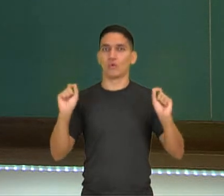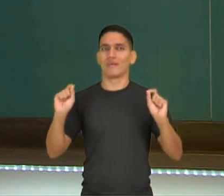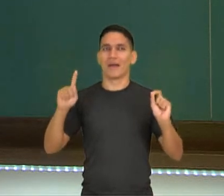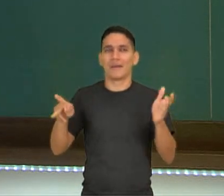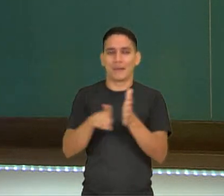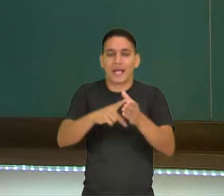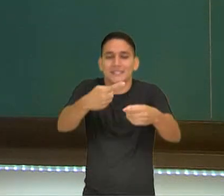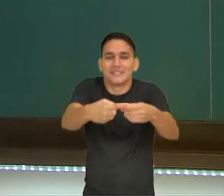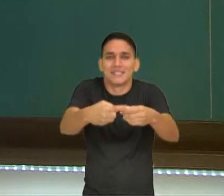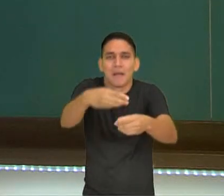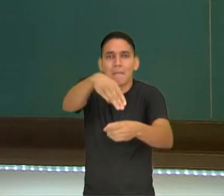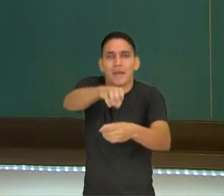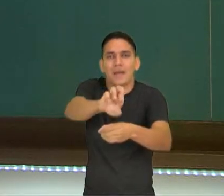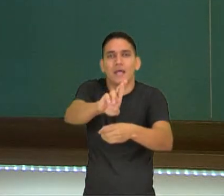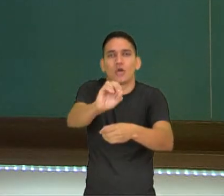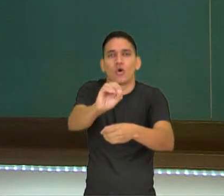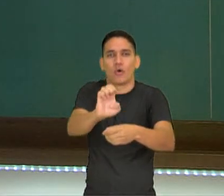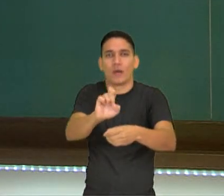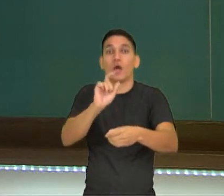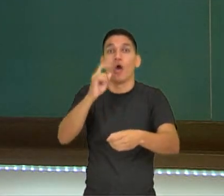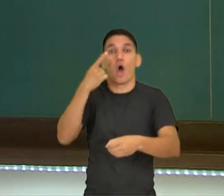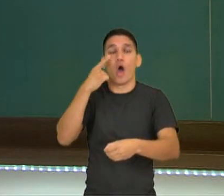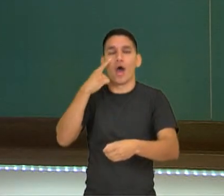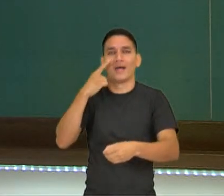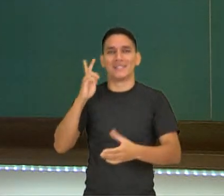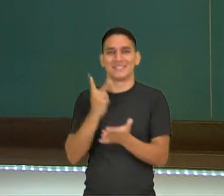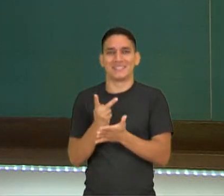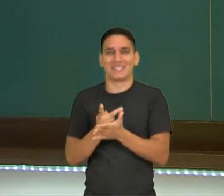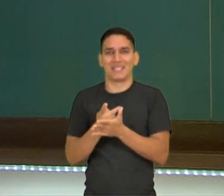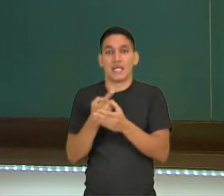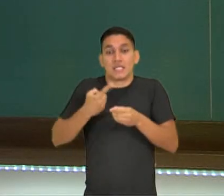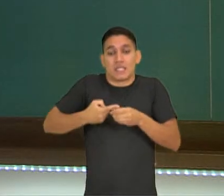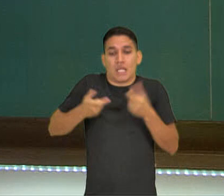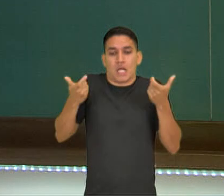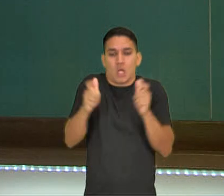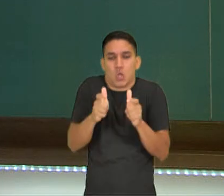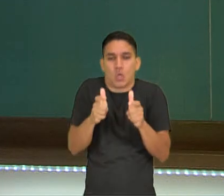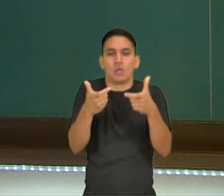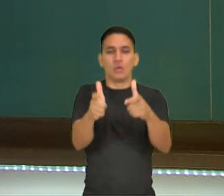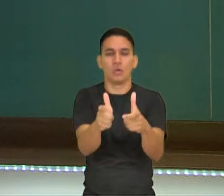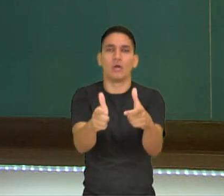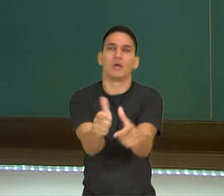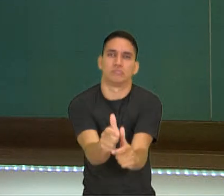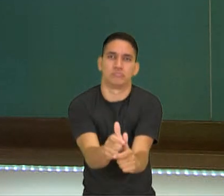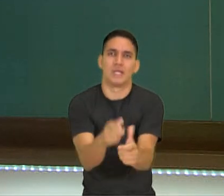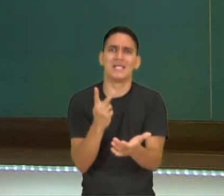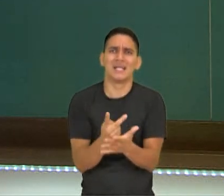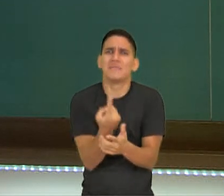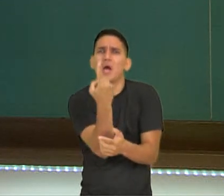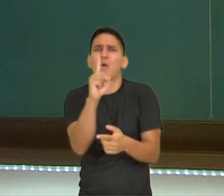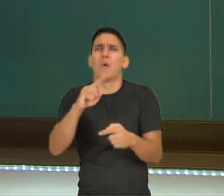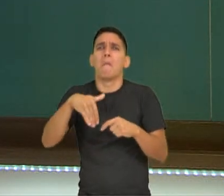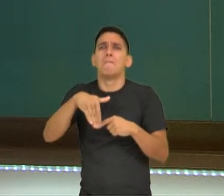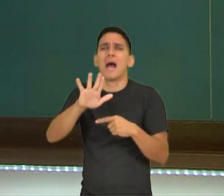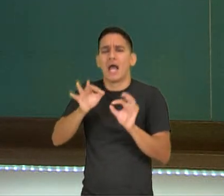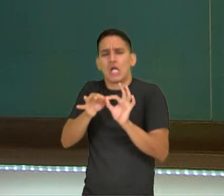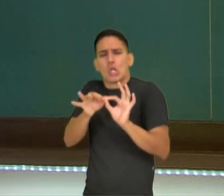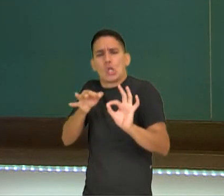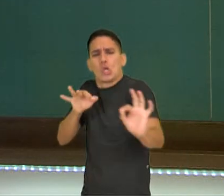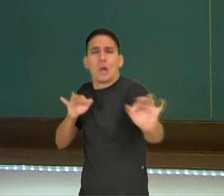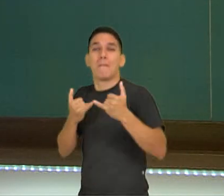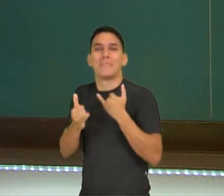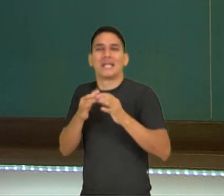cidade de Meroé. Engraçado que eles vão sempre diminuindo. Tá Kerma, aí vão para Napata. Última fase, Meroé, sempre mais distante, parece que eles vão se